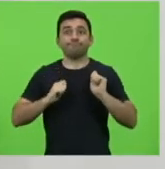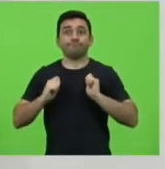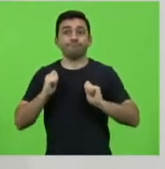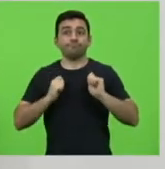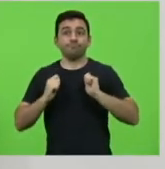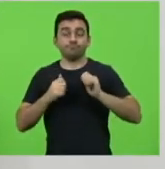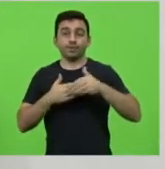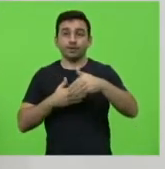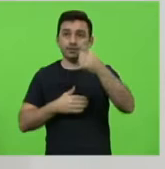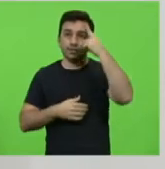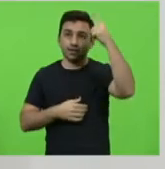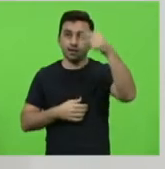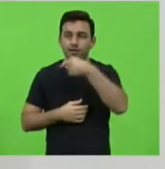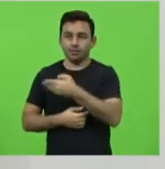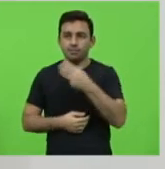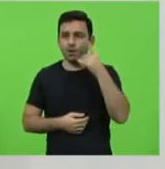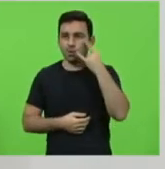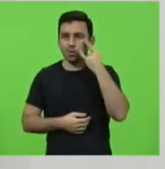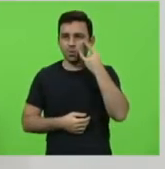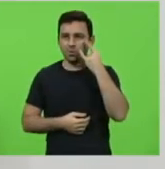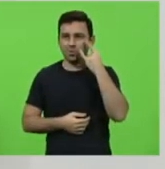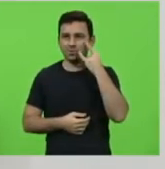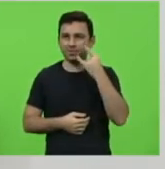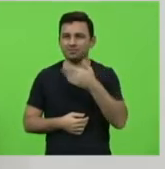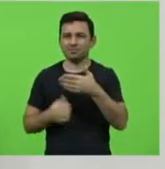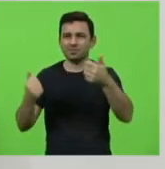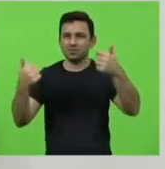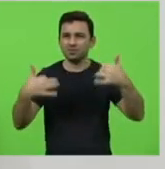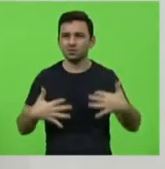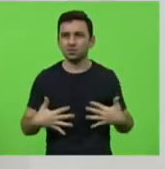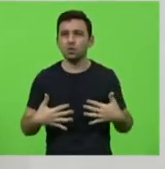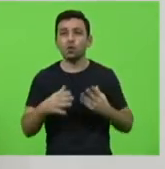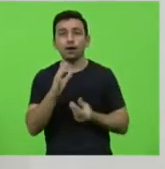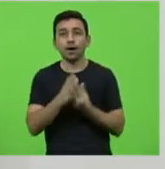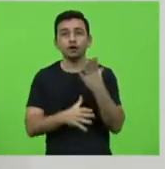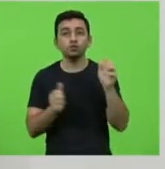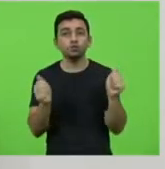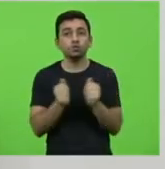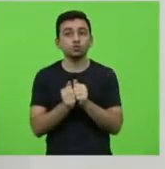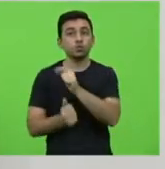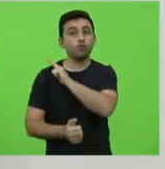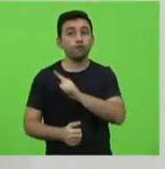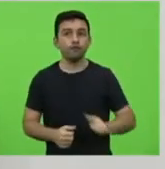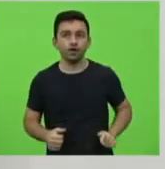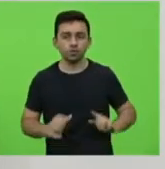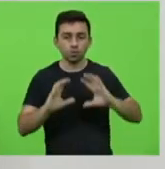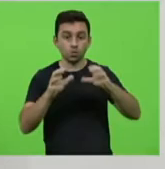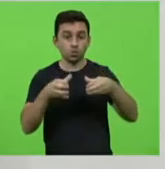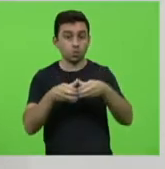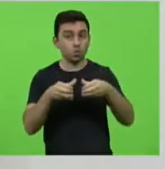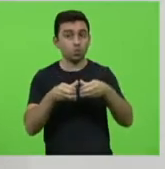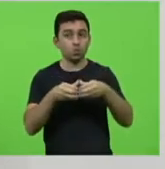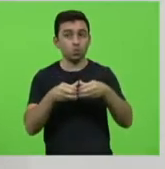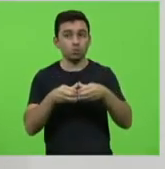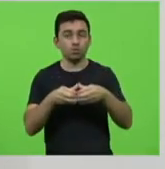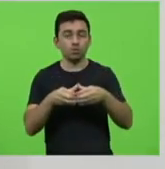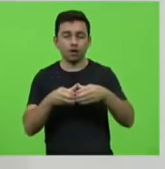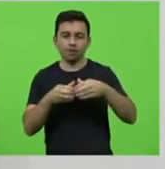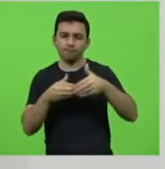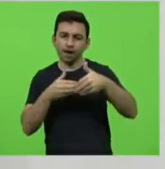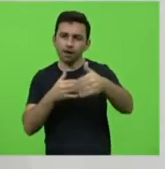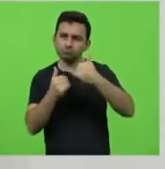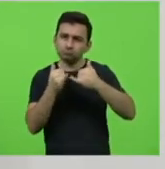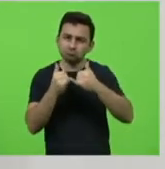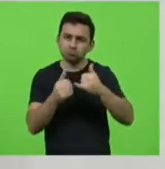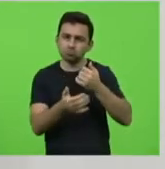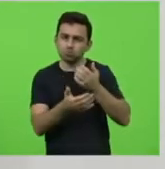pelo deputado Mauro de Nadal na oportunidade de nós criarmos junto com o governo um comitê que possa a médio e longo prazo